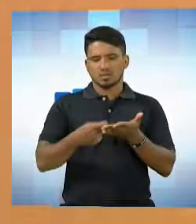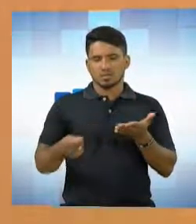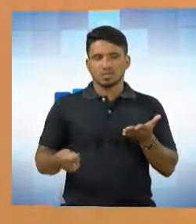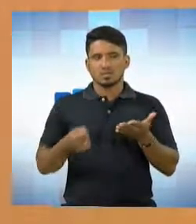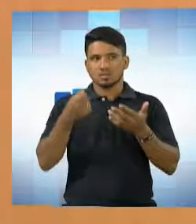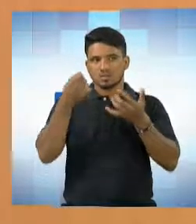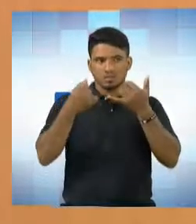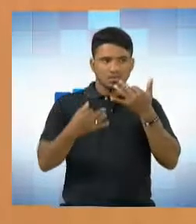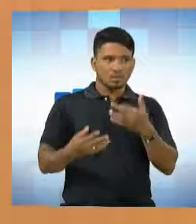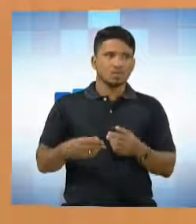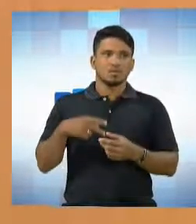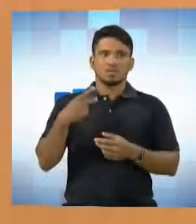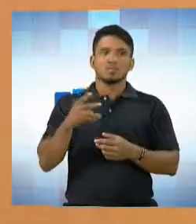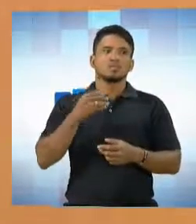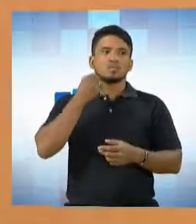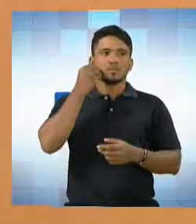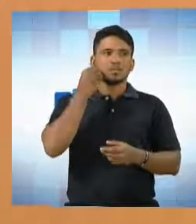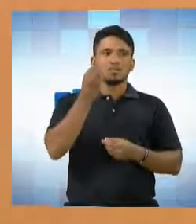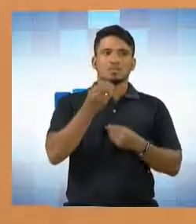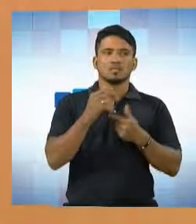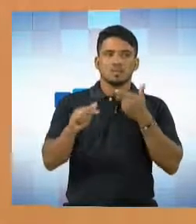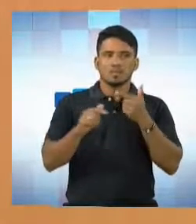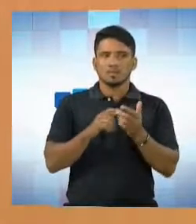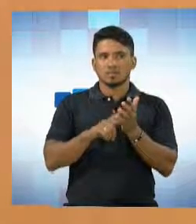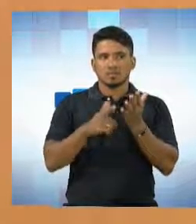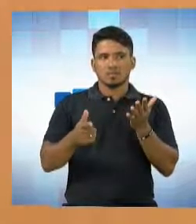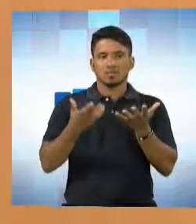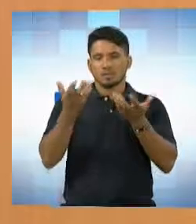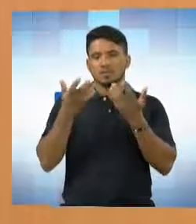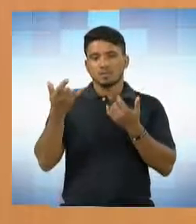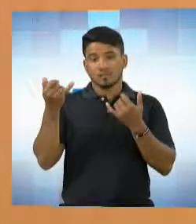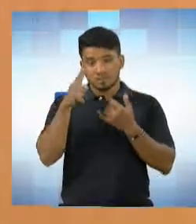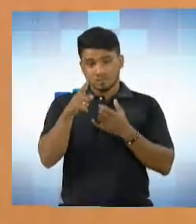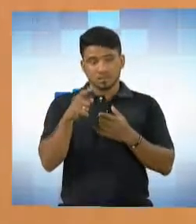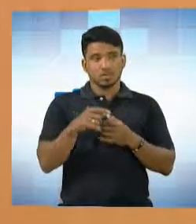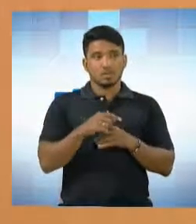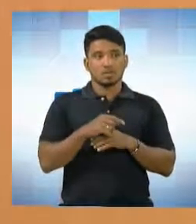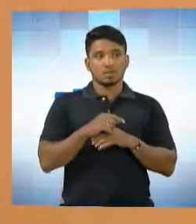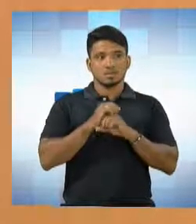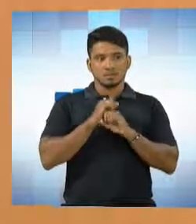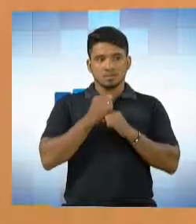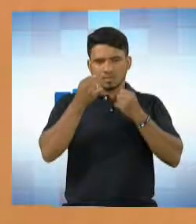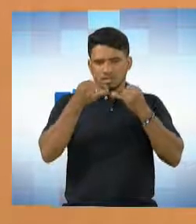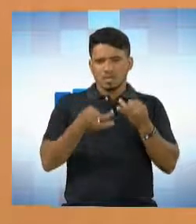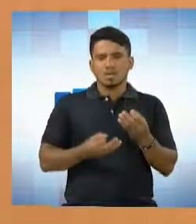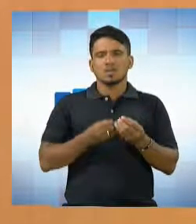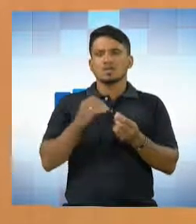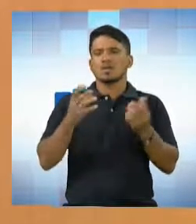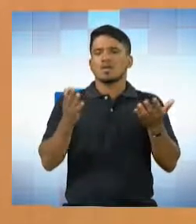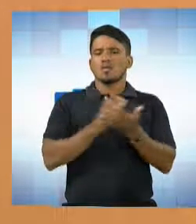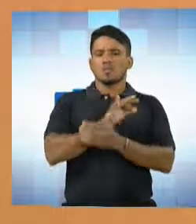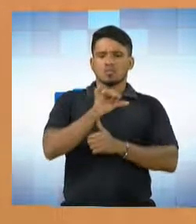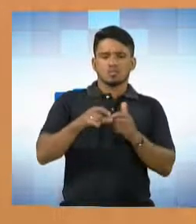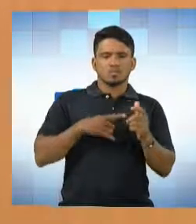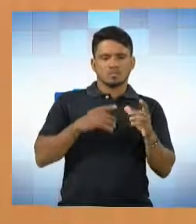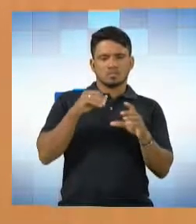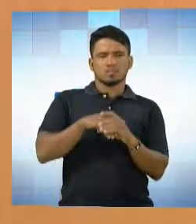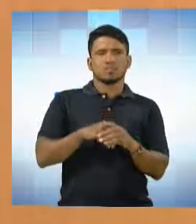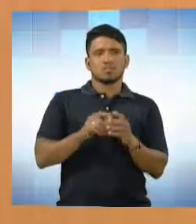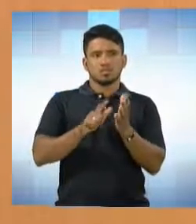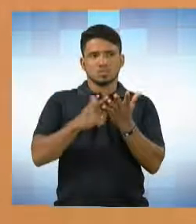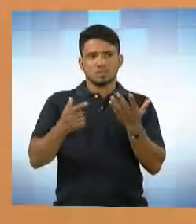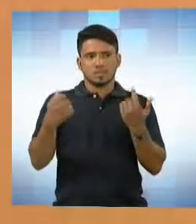dessa experiência, dessa convivência do jornal, e eu queria que você ampliasse das modificações que esses jornais são